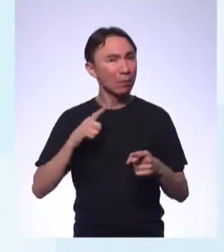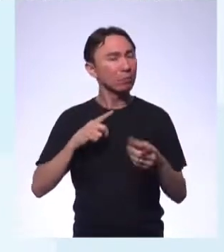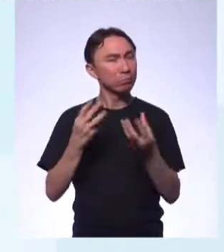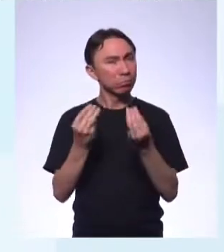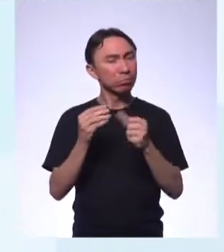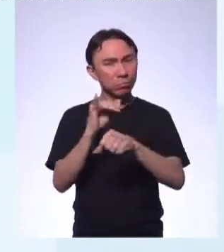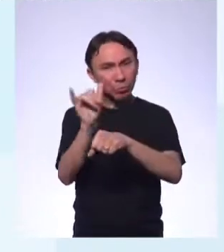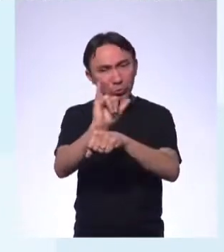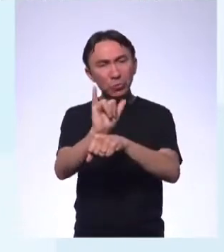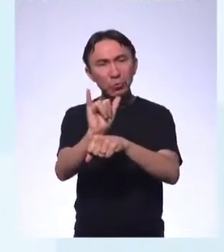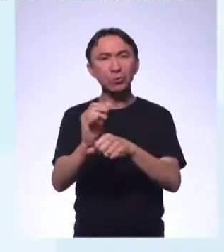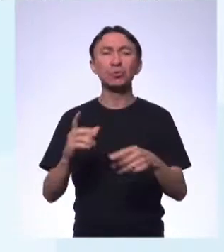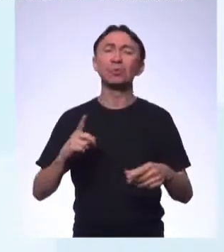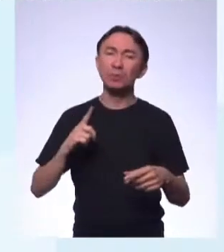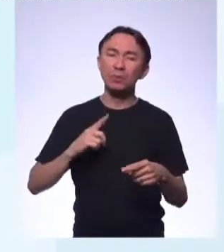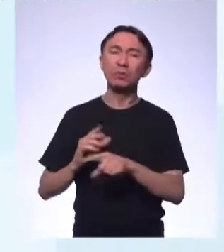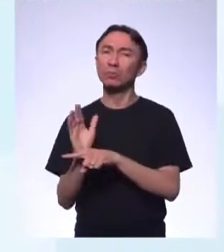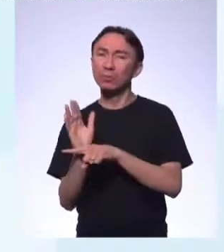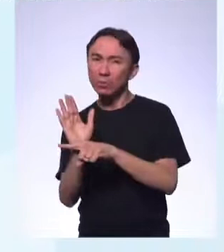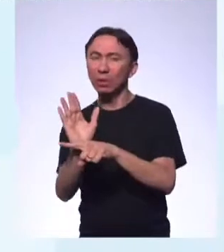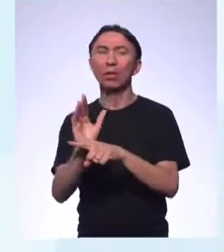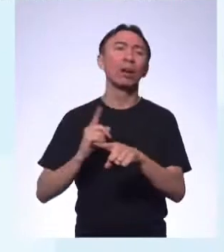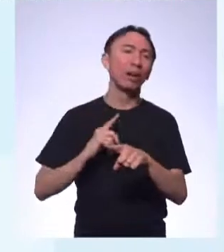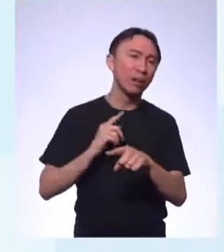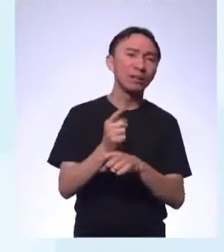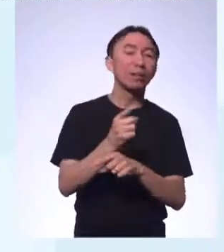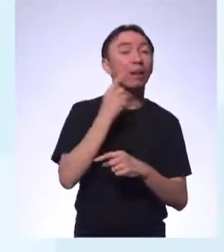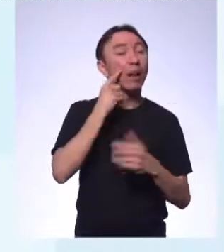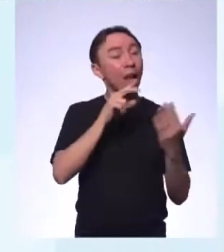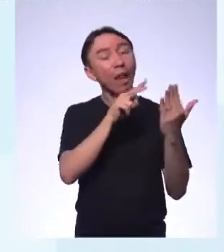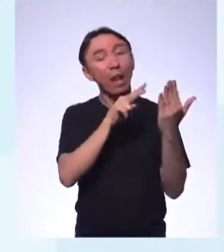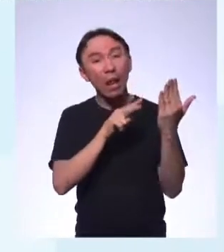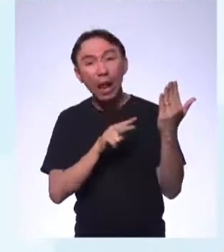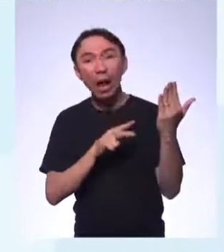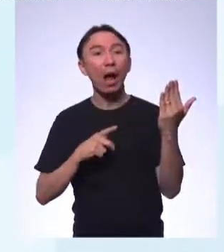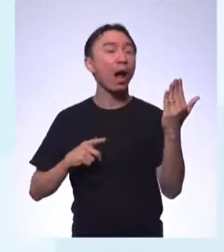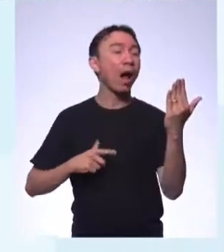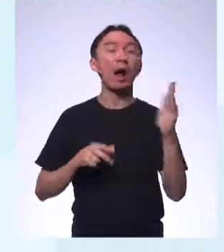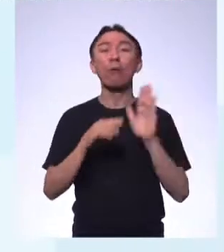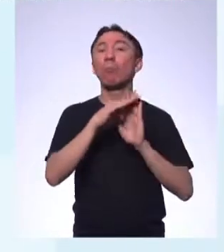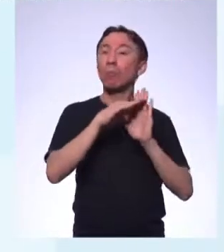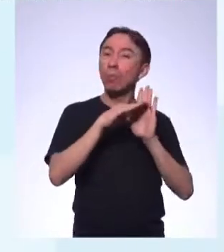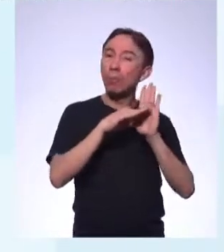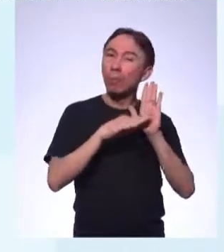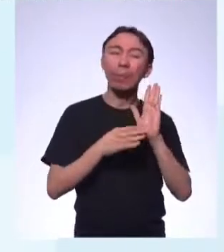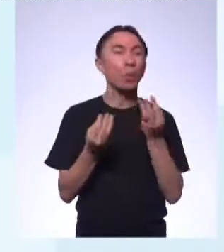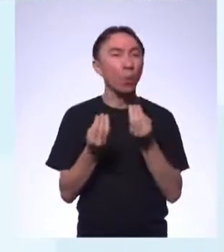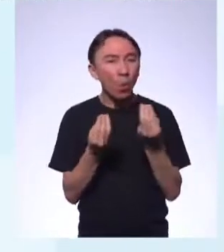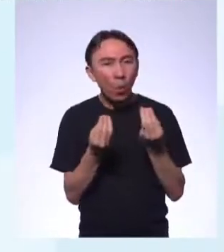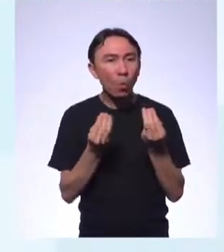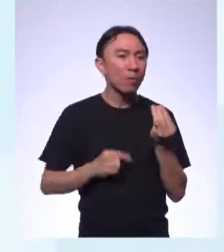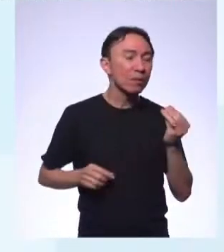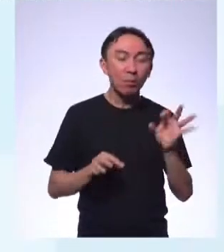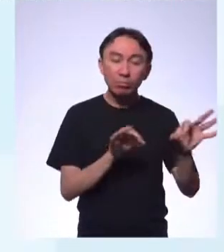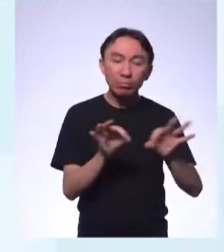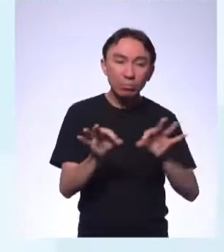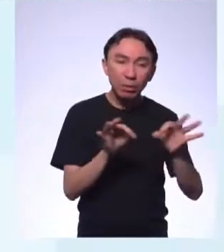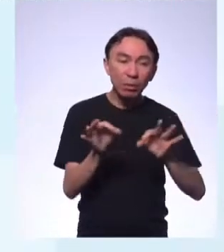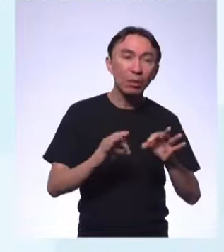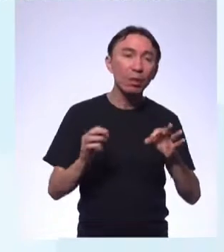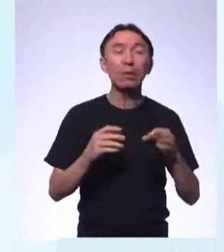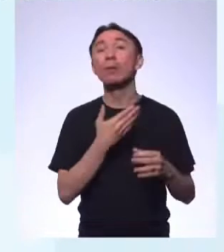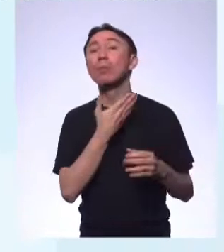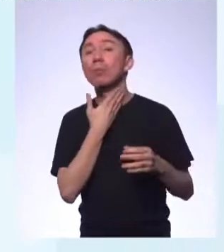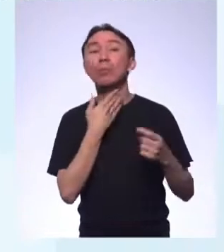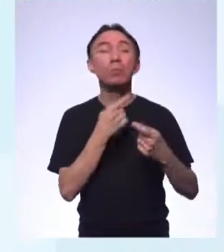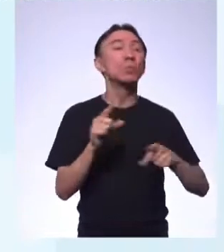vocês. Vocês vão ler roteiros, estudar a maneira como os autores organizaram a música, o canto, os diálogos, para prender a atenção